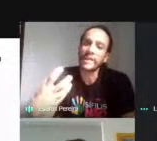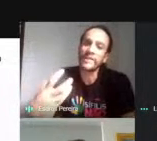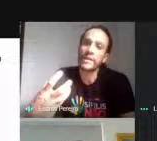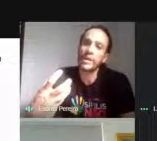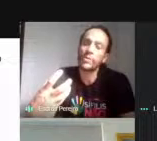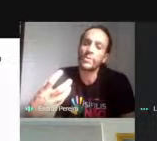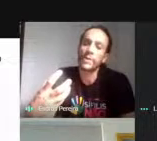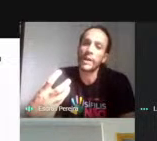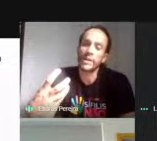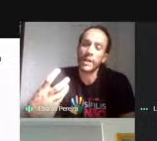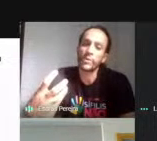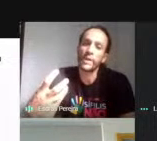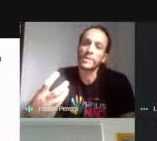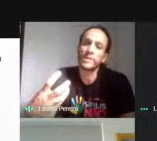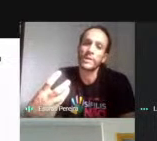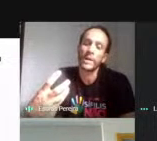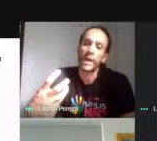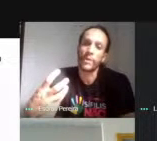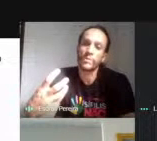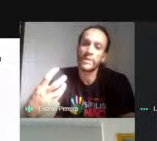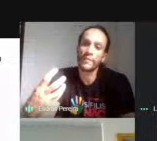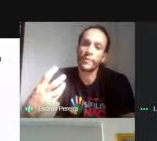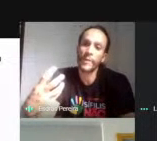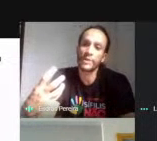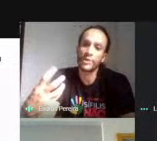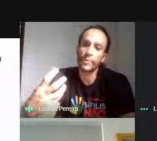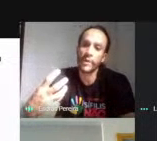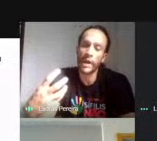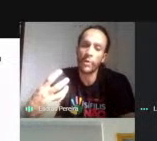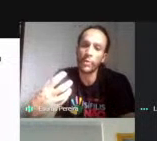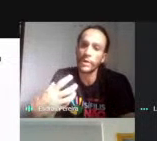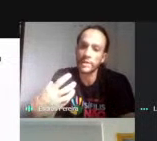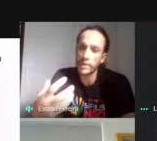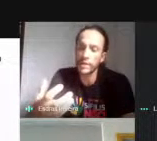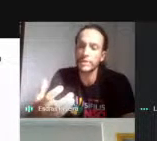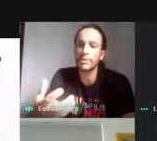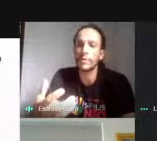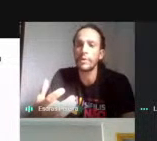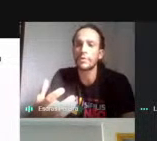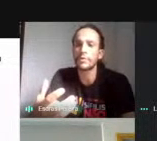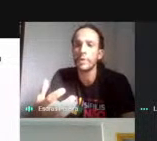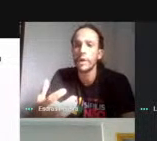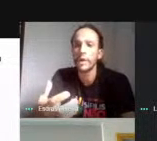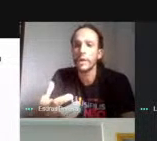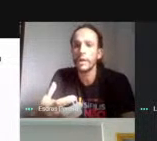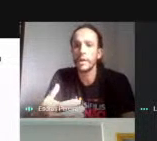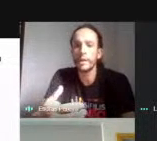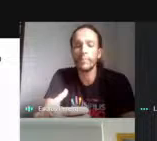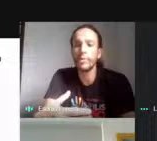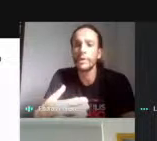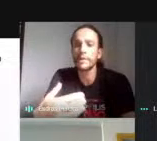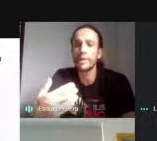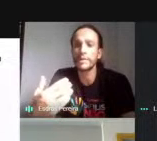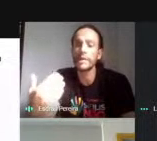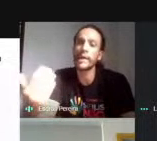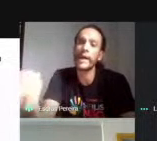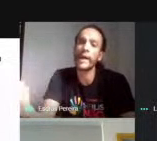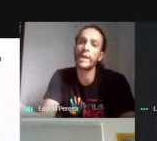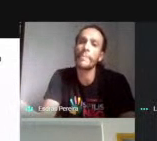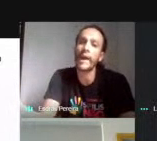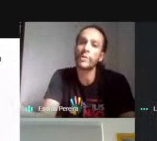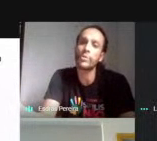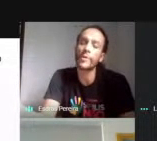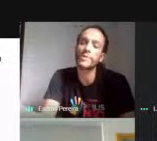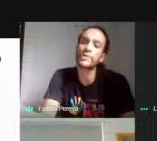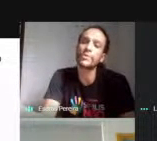a latência da doença é um desafio para a gente, porque é algo que é silencioso e muitas vezes